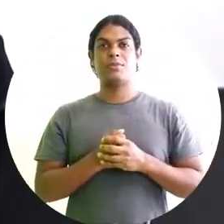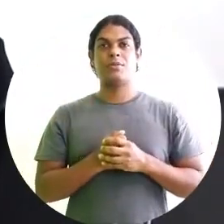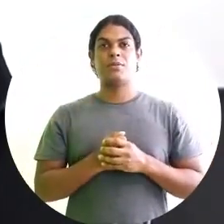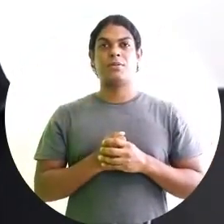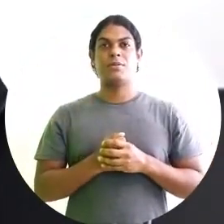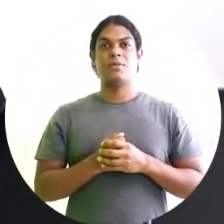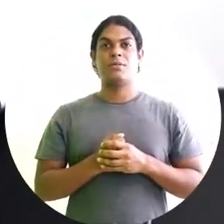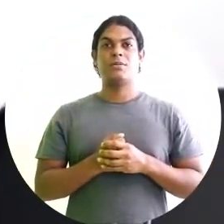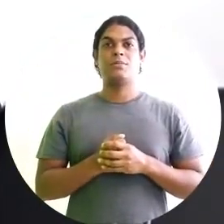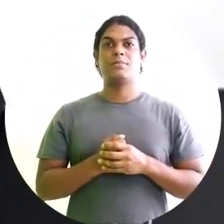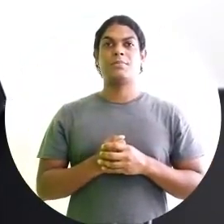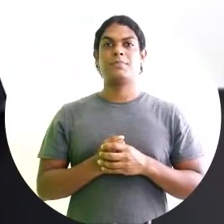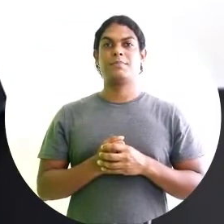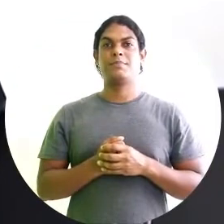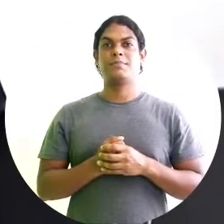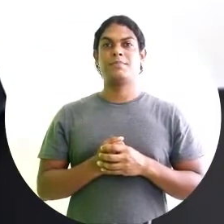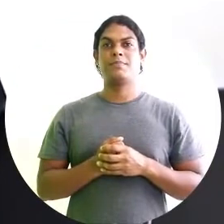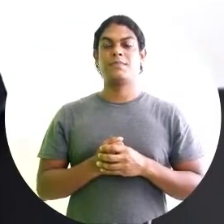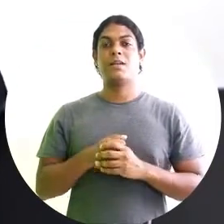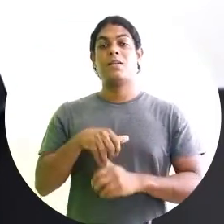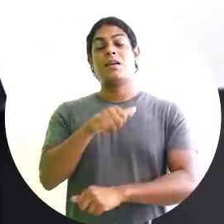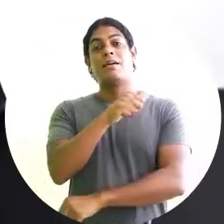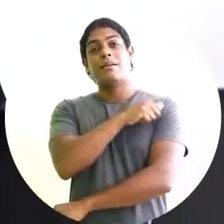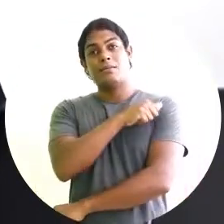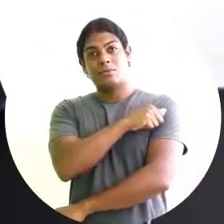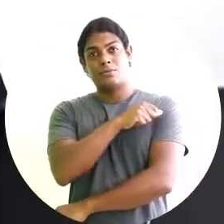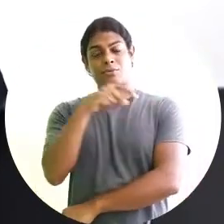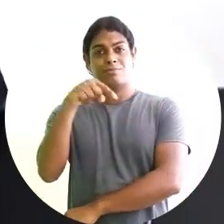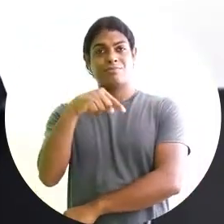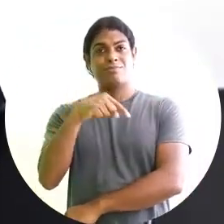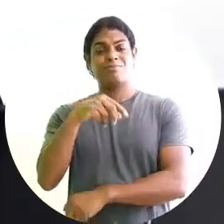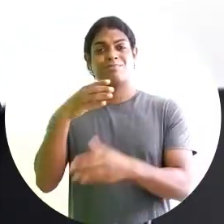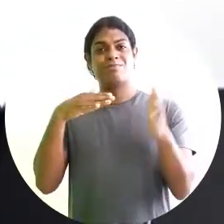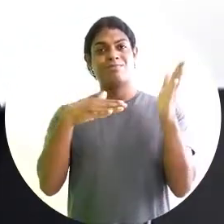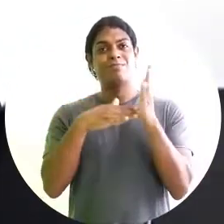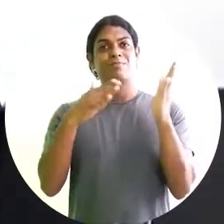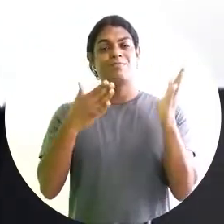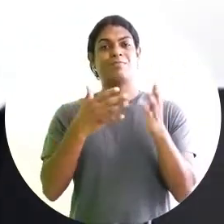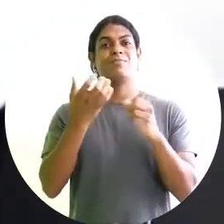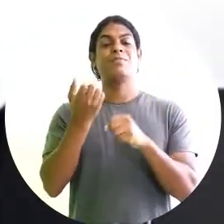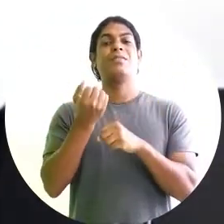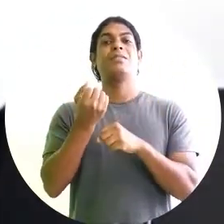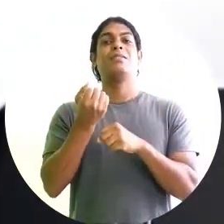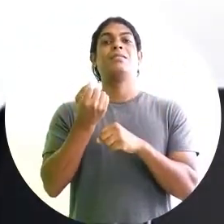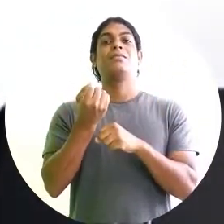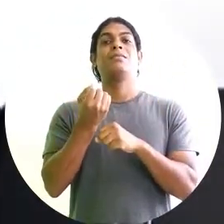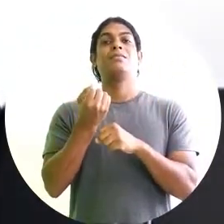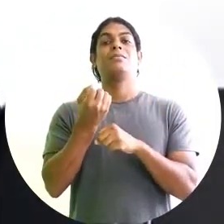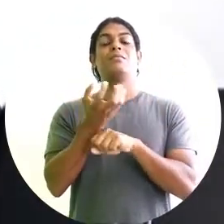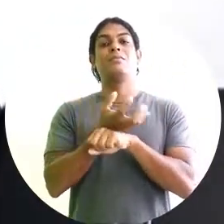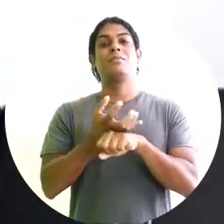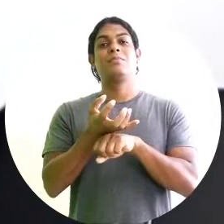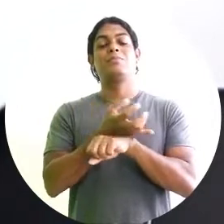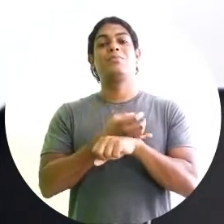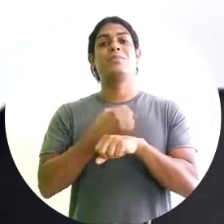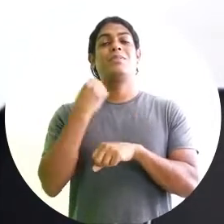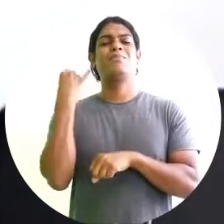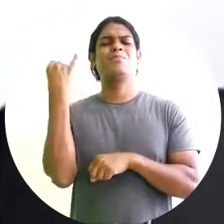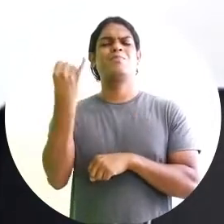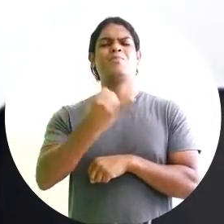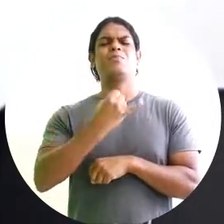Senhores e senhoritas, senhoras, esta última competência é fundamental porque